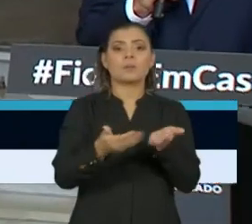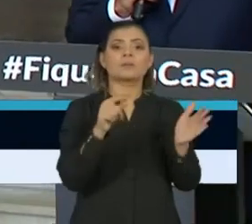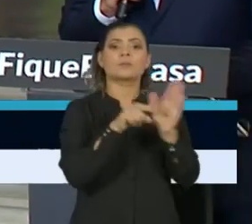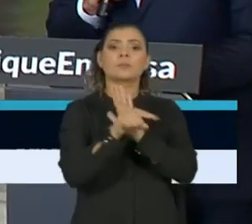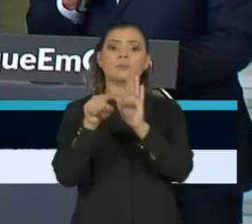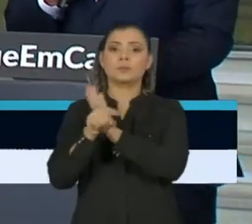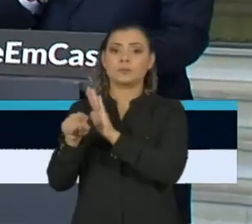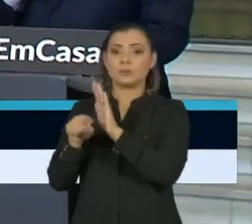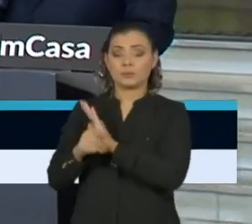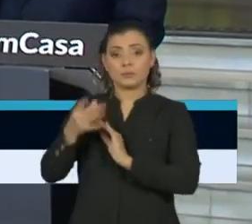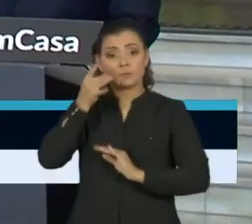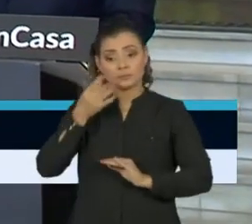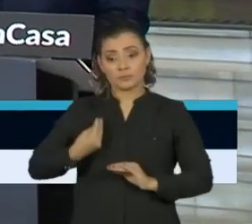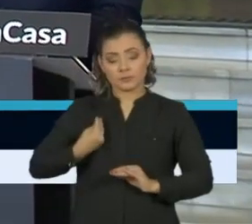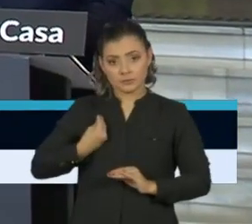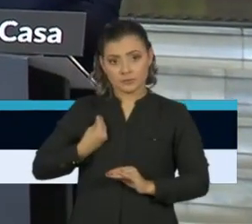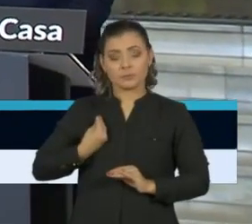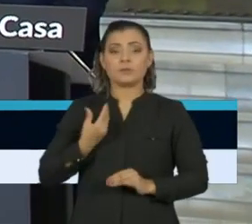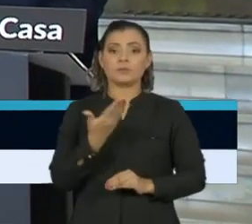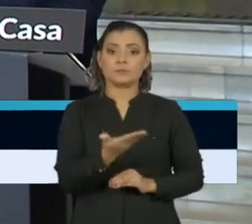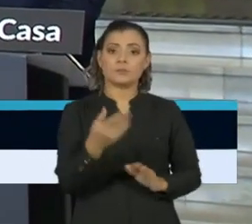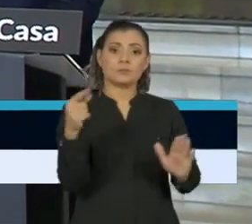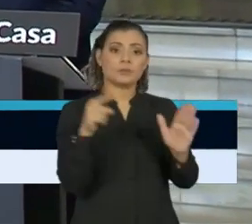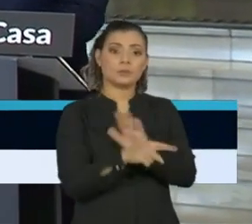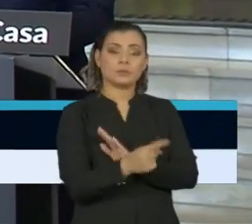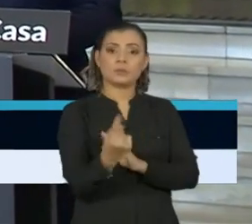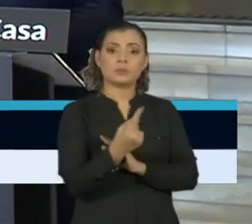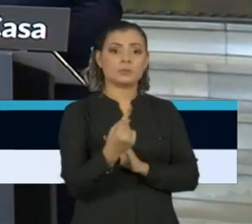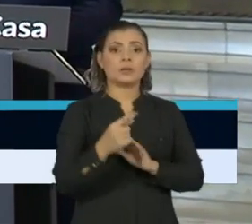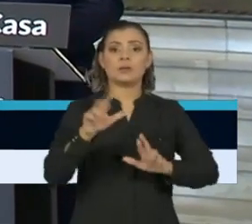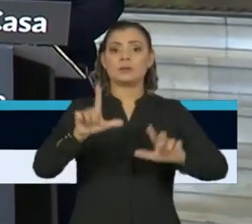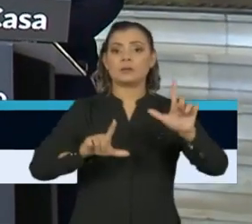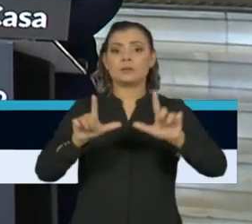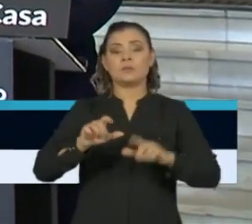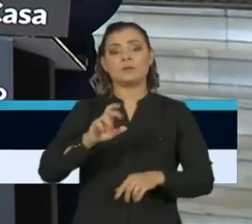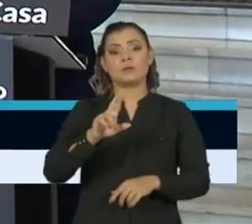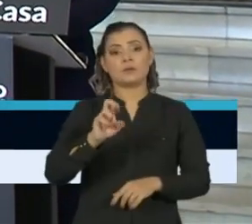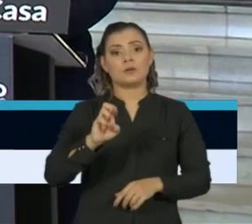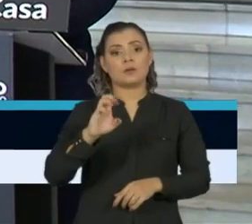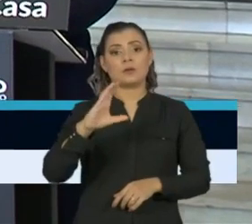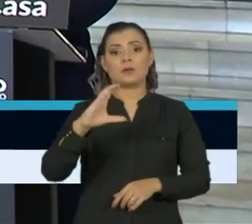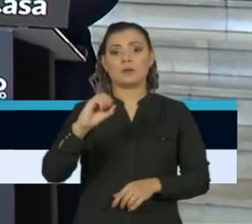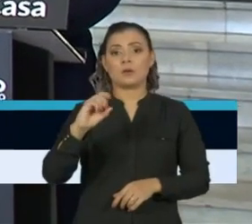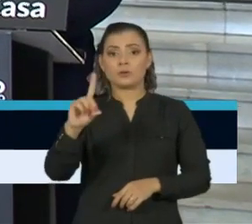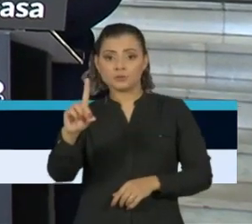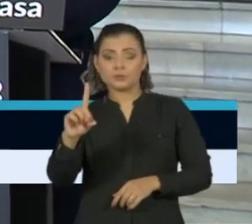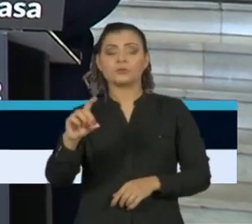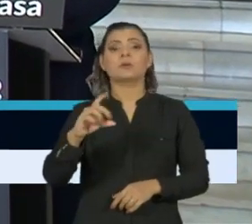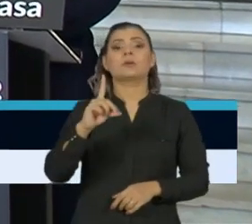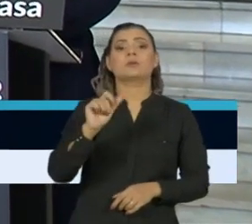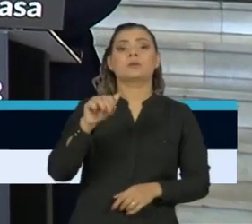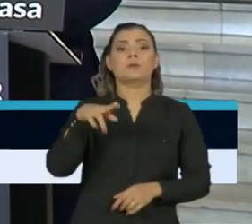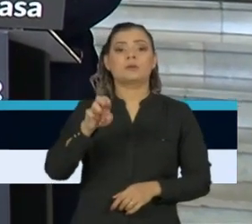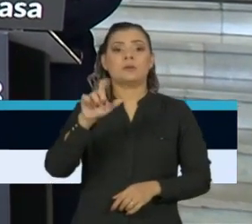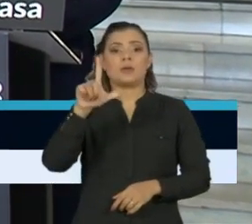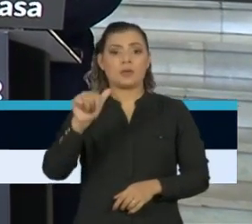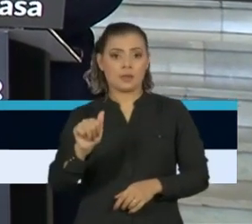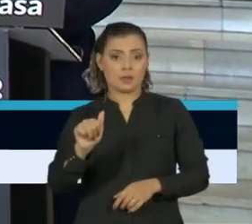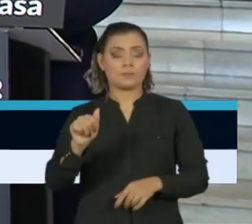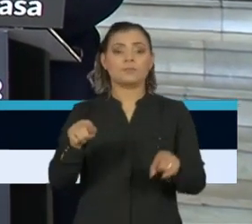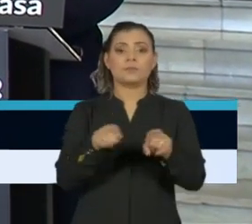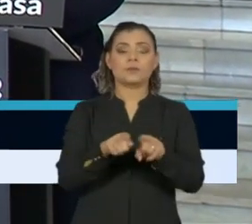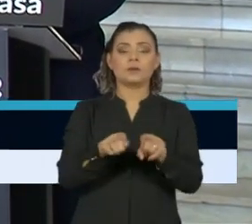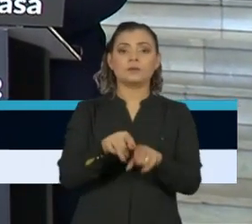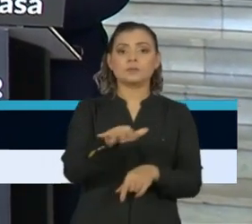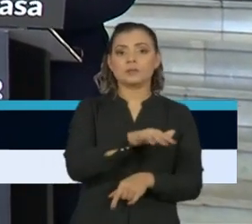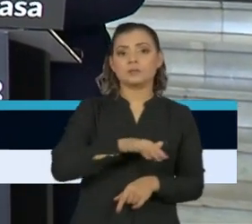perguntas. Presencialmente, a primeira pergunta será da TV Record, jornalista Daniela Salerno. Daniela, boa tarde.